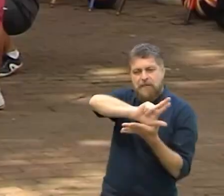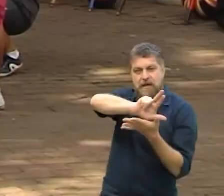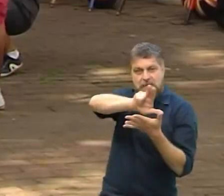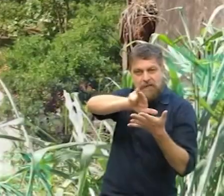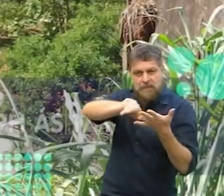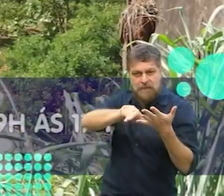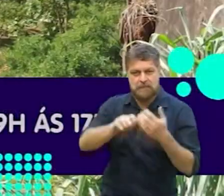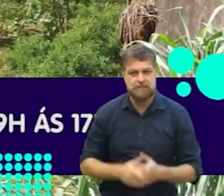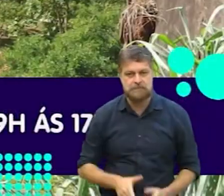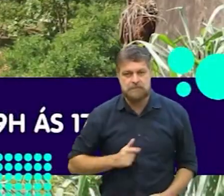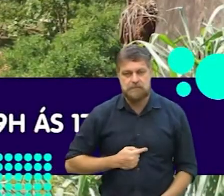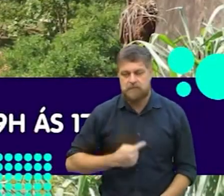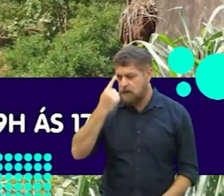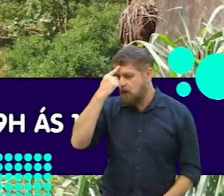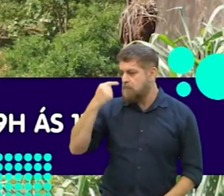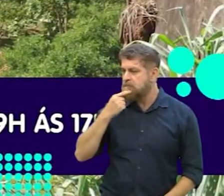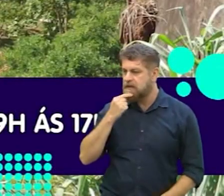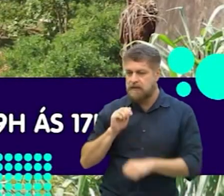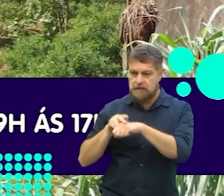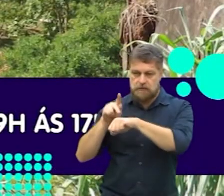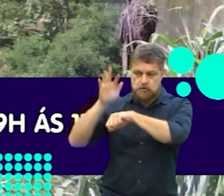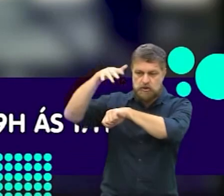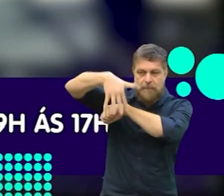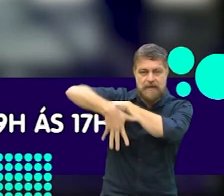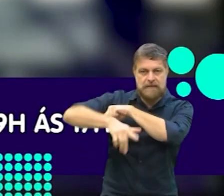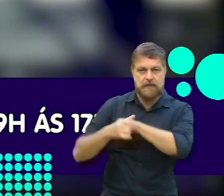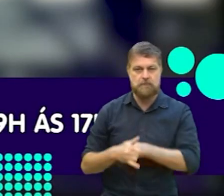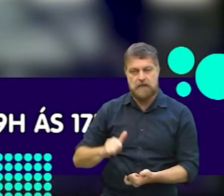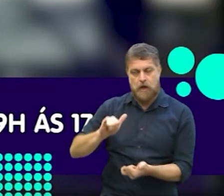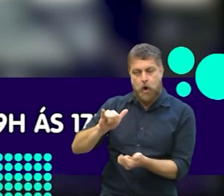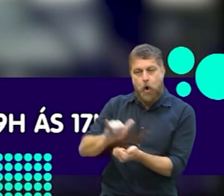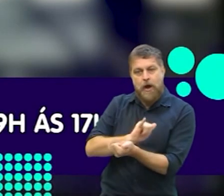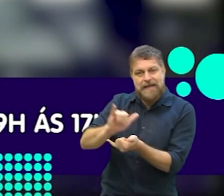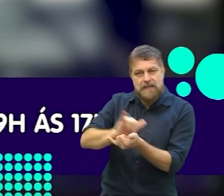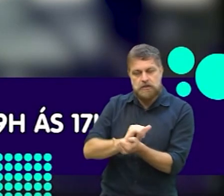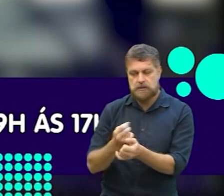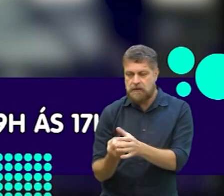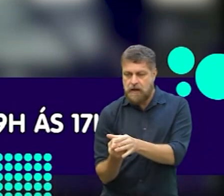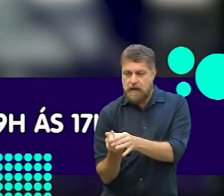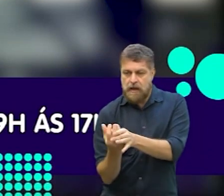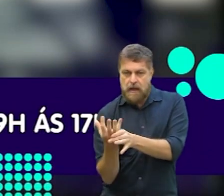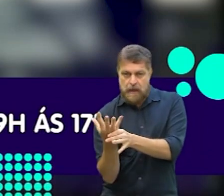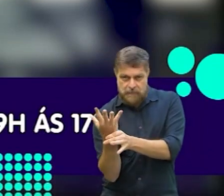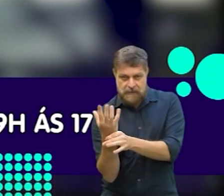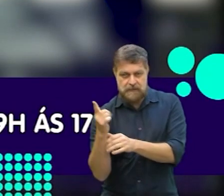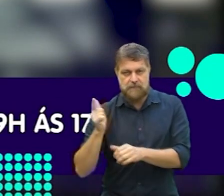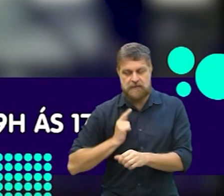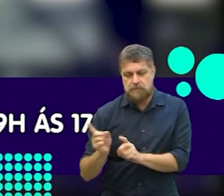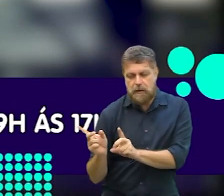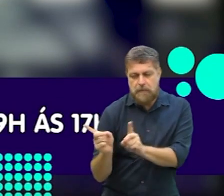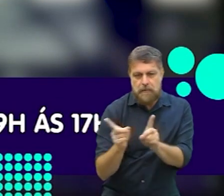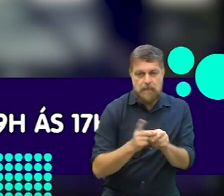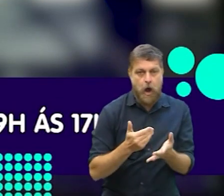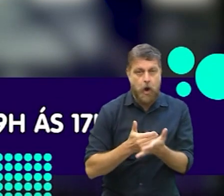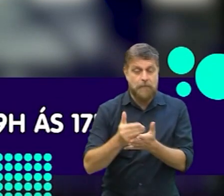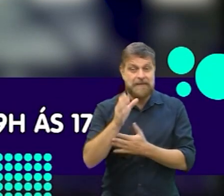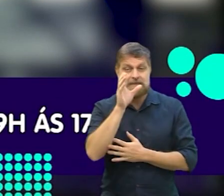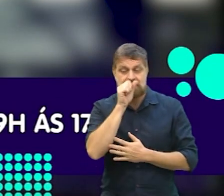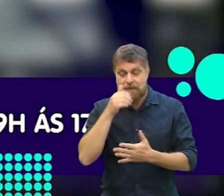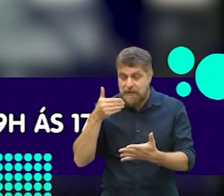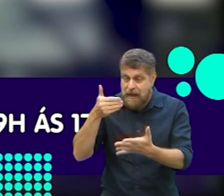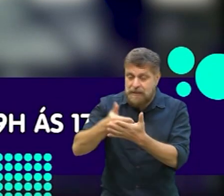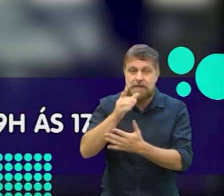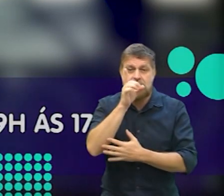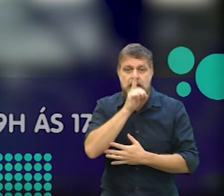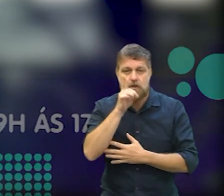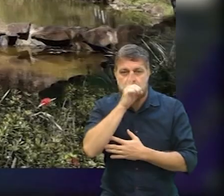mais. Na Pedreira do Chapadão vai ter uma feira de orquídeas e plantas suculentas. O evento começa no sábado